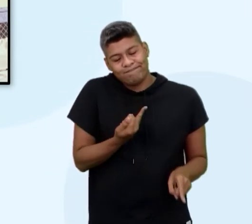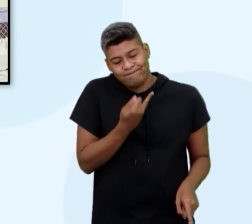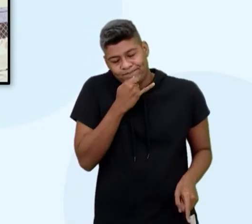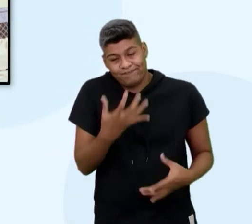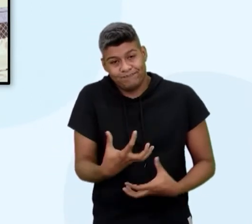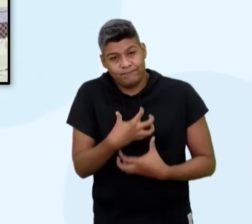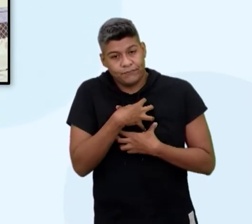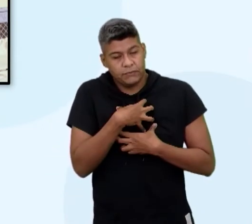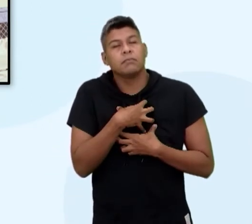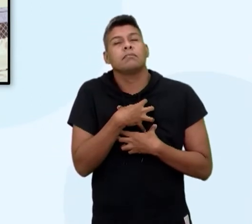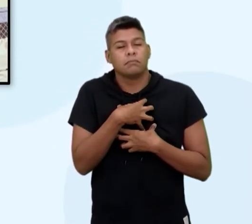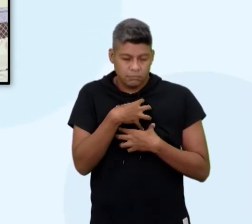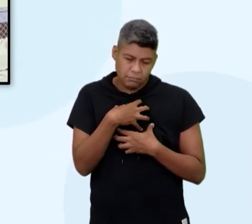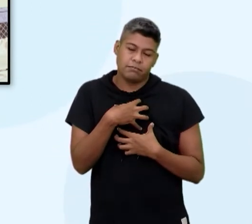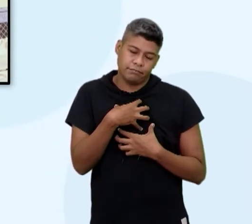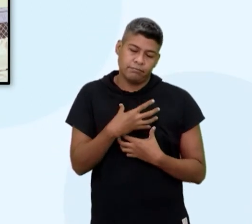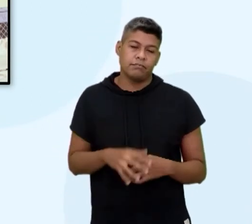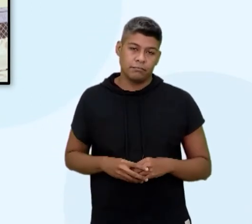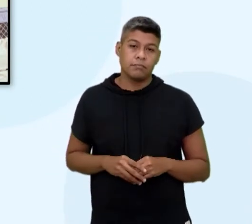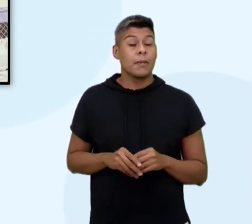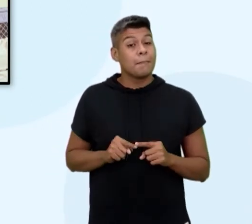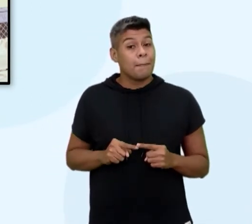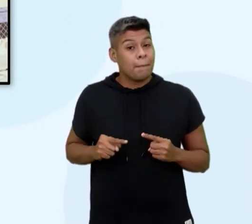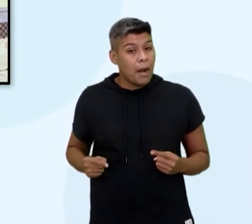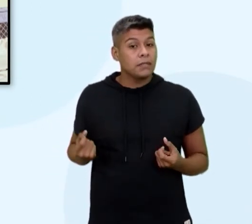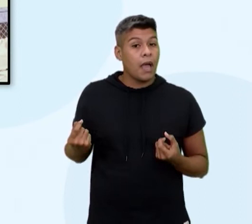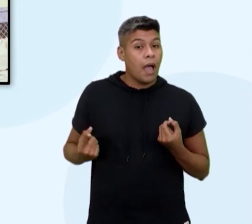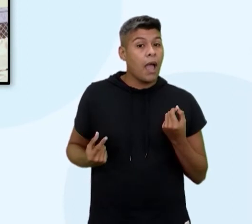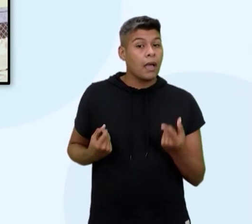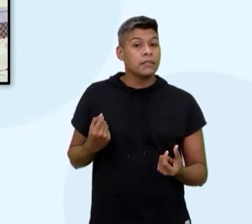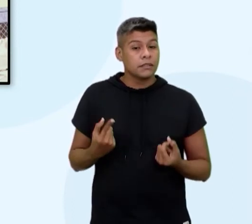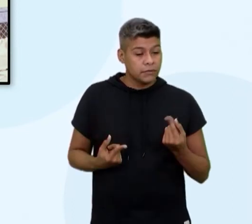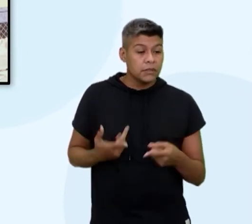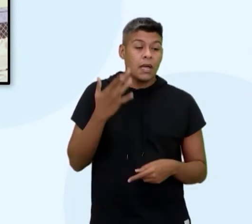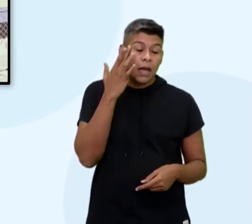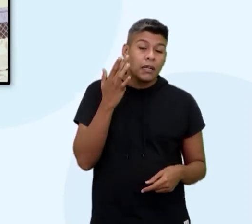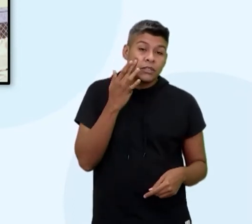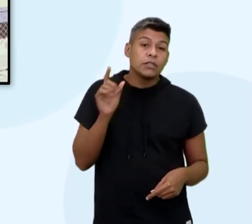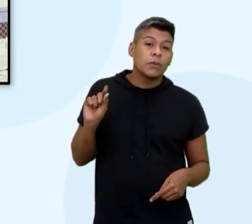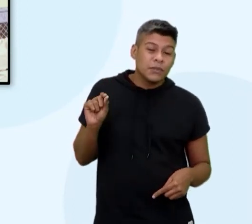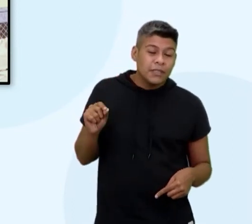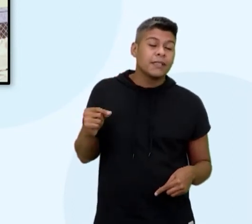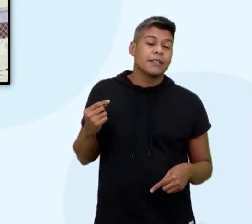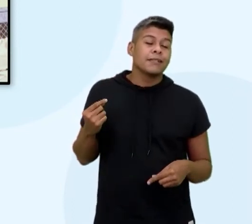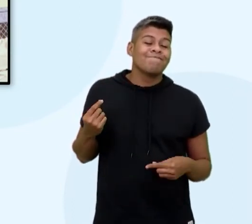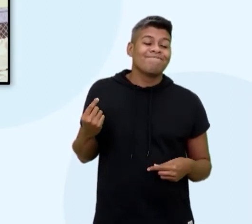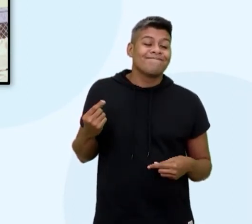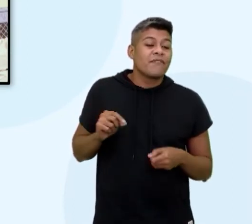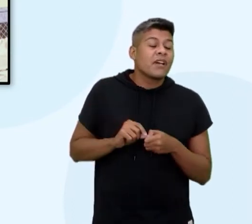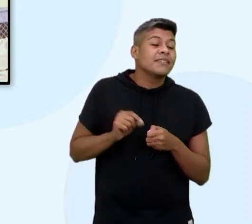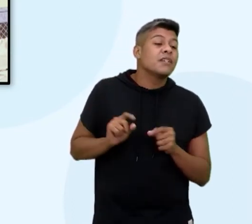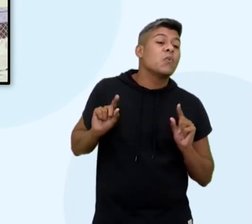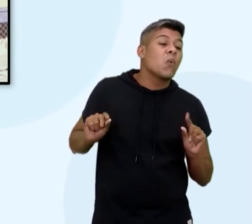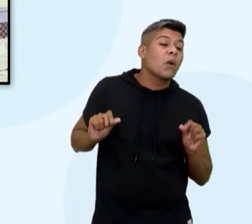tristes ou de alguma forma impactados, mas muitas vezes achamos que não tem nada que possamos fazer